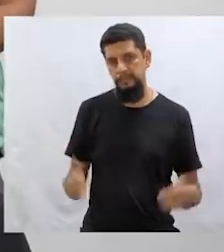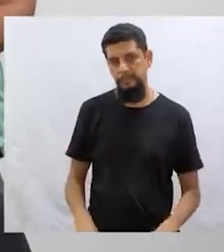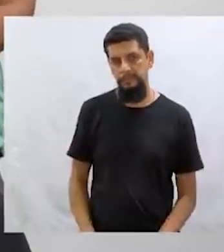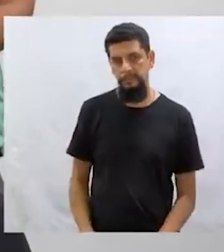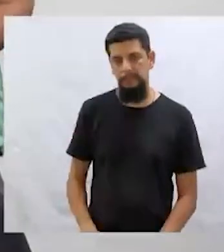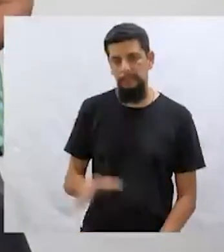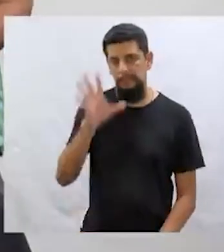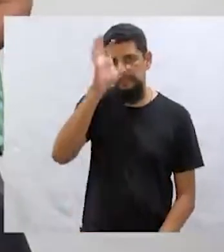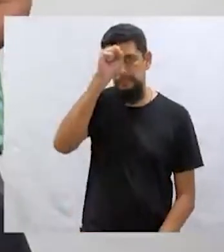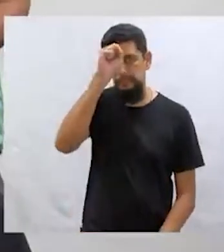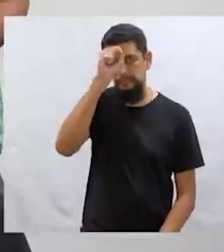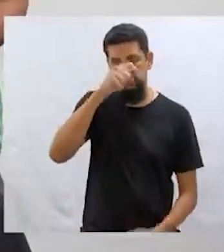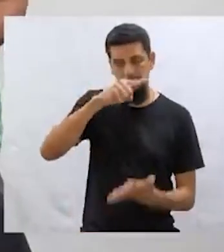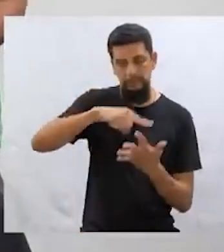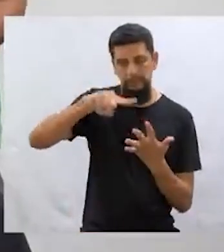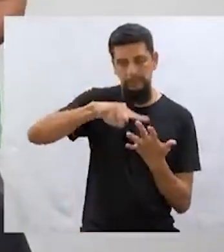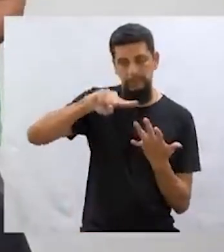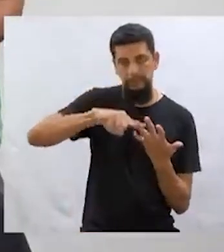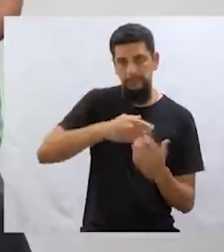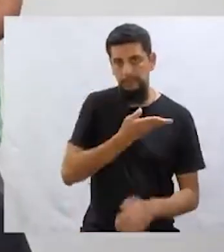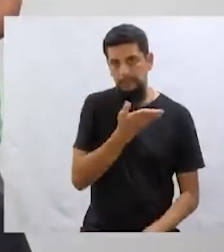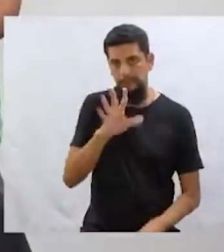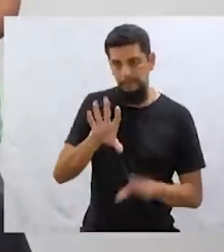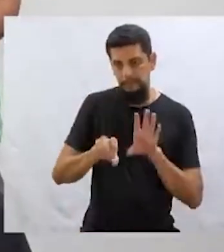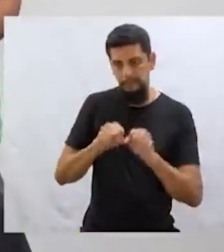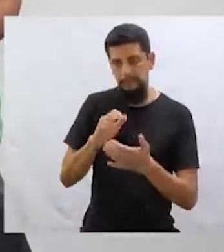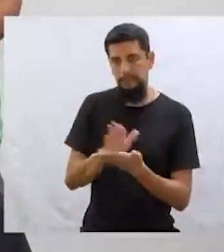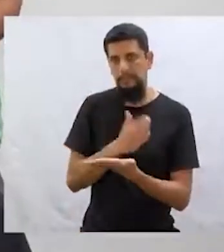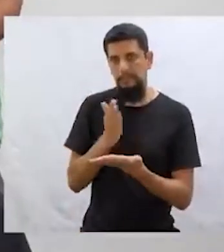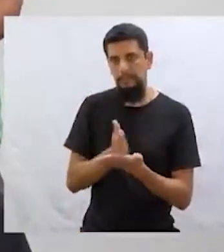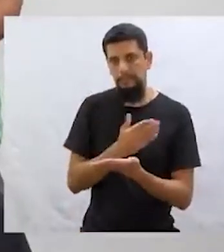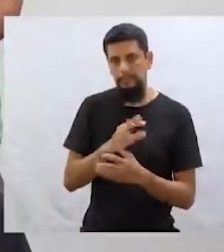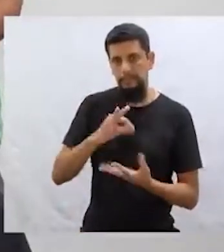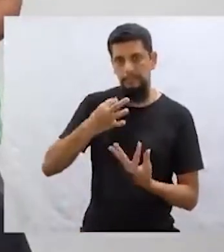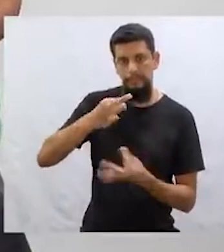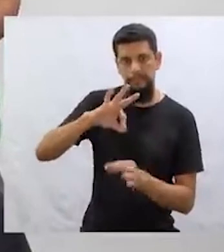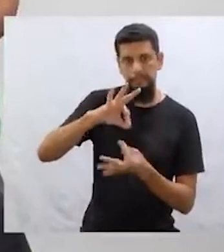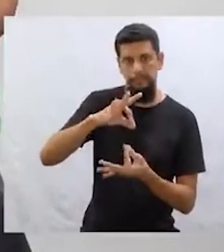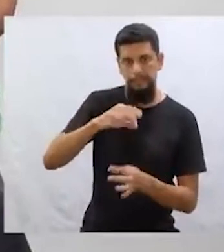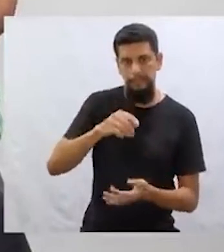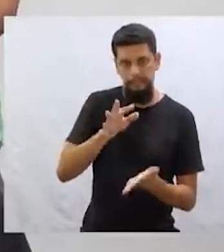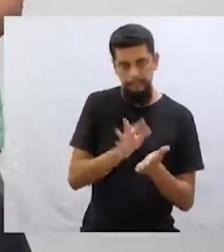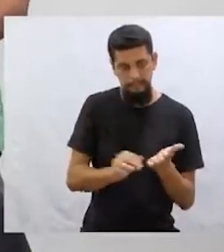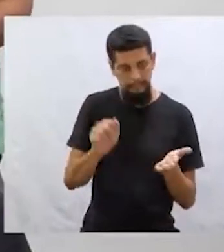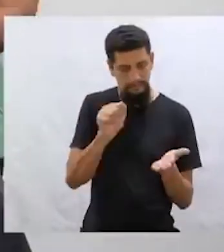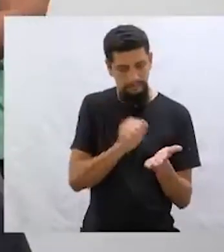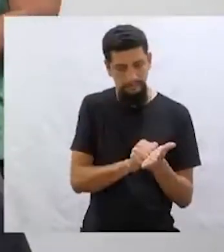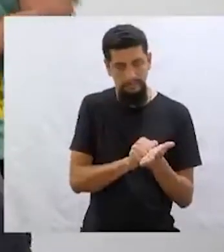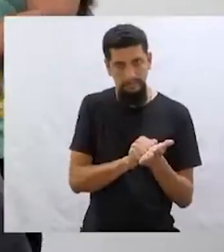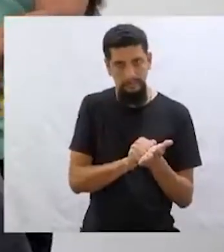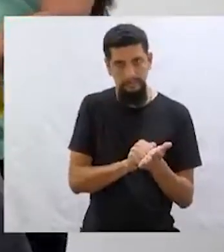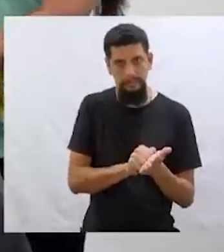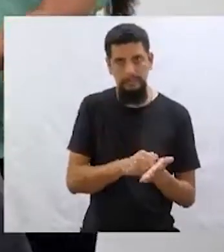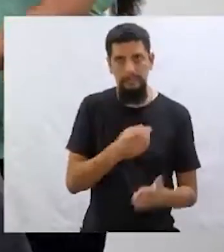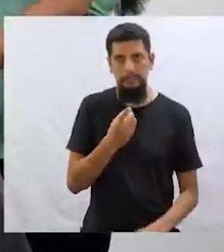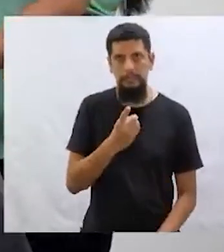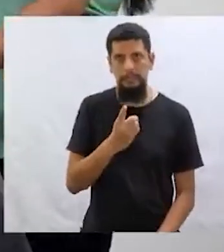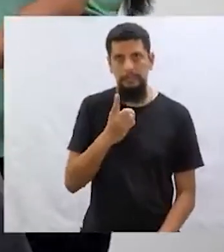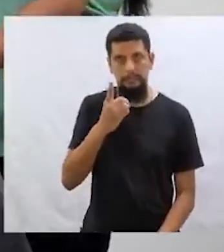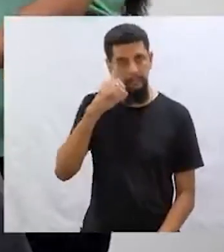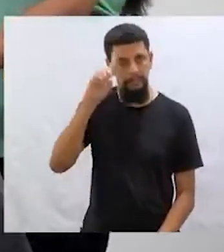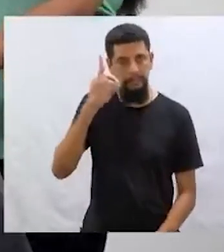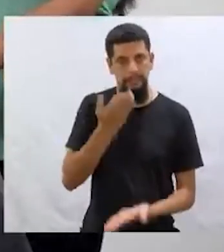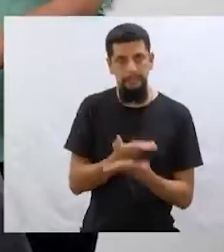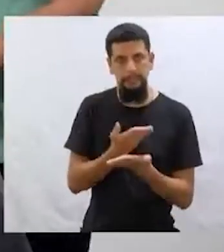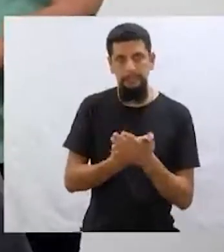que aprendemos a contar bastante, vocês vão pegar o caderno, a folha de vocês e vão registrar a data de